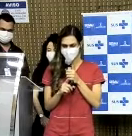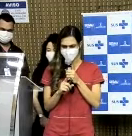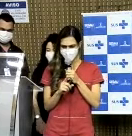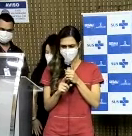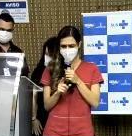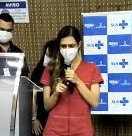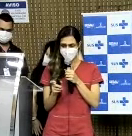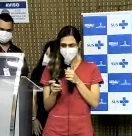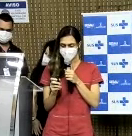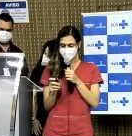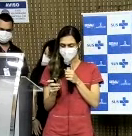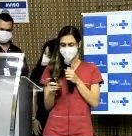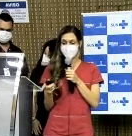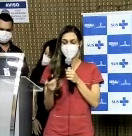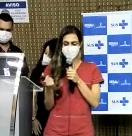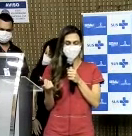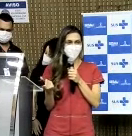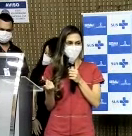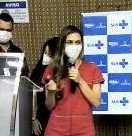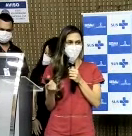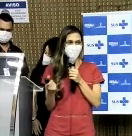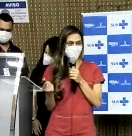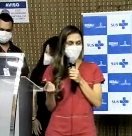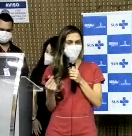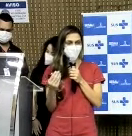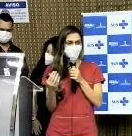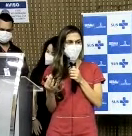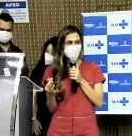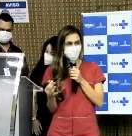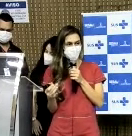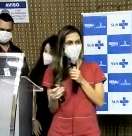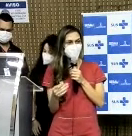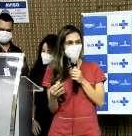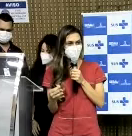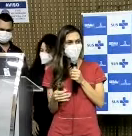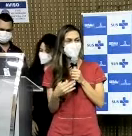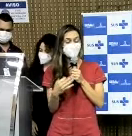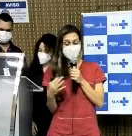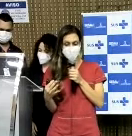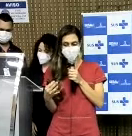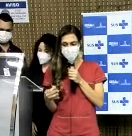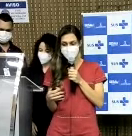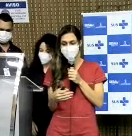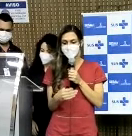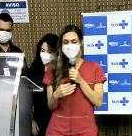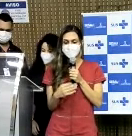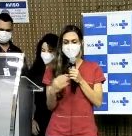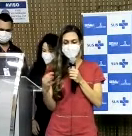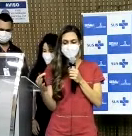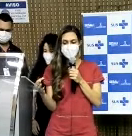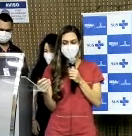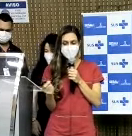Destes que teve confirmação, foram feitas as buscas ativas das pessoas, dos contatos, tá?